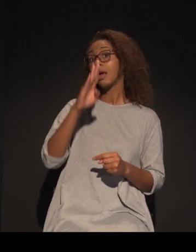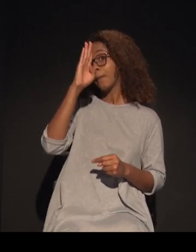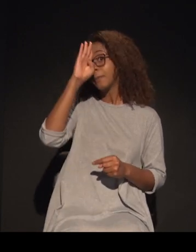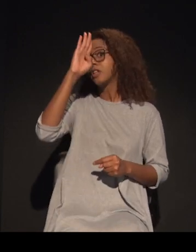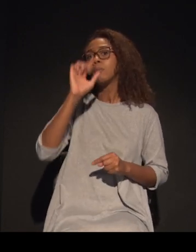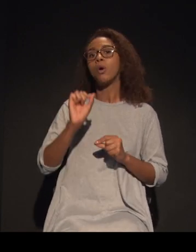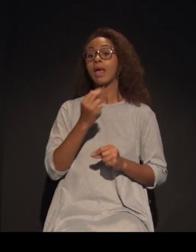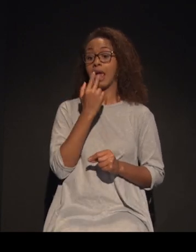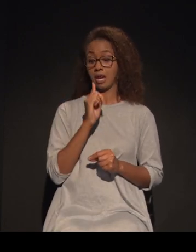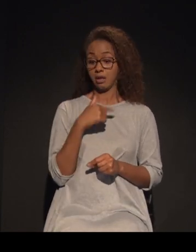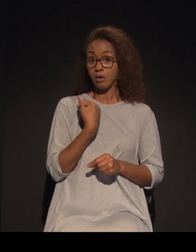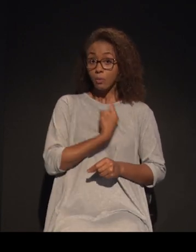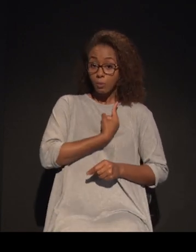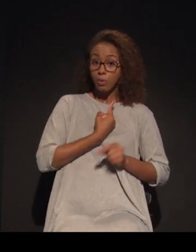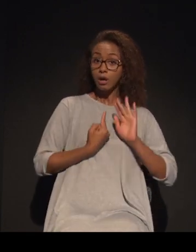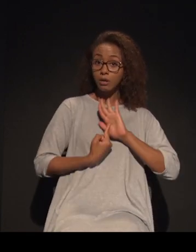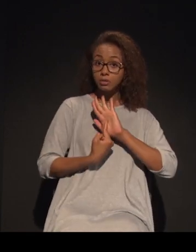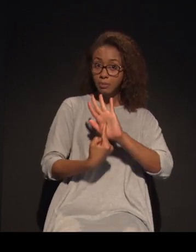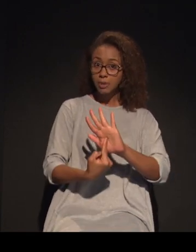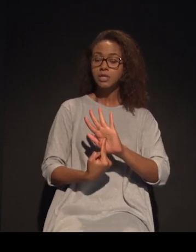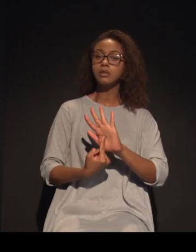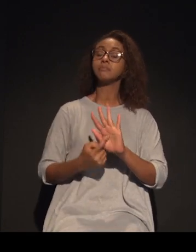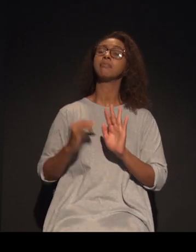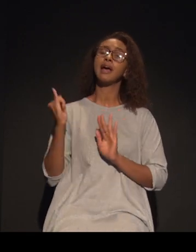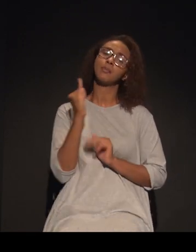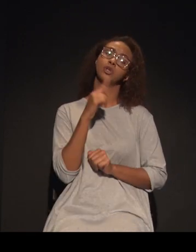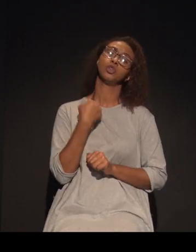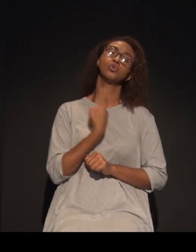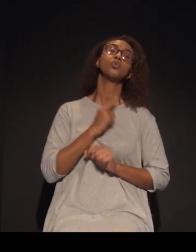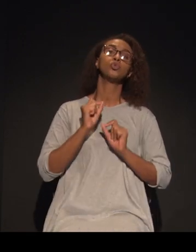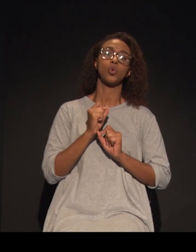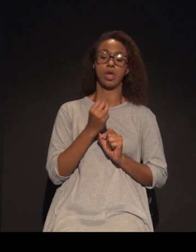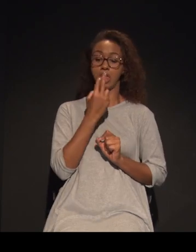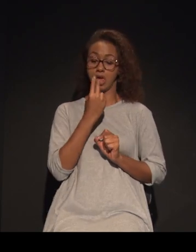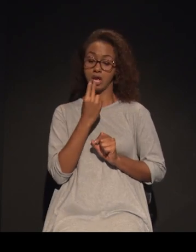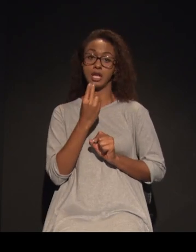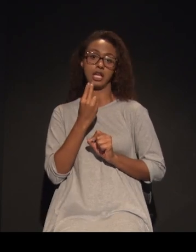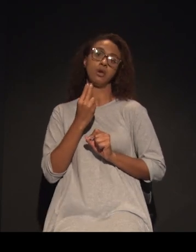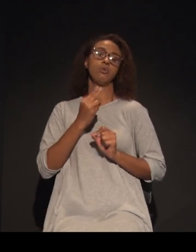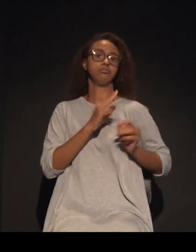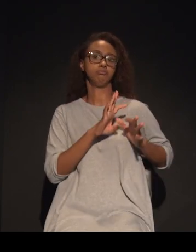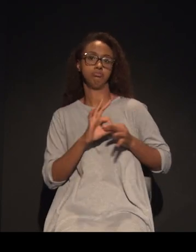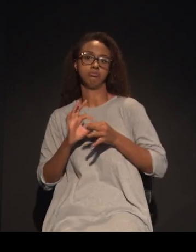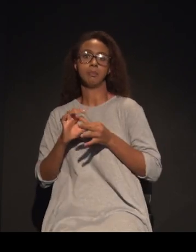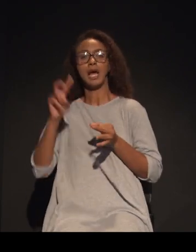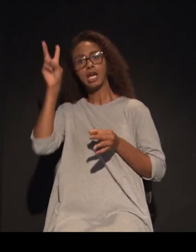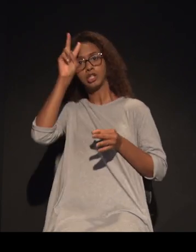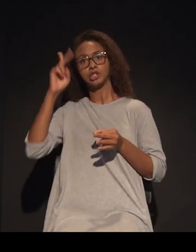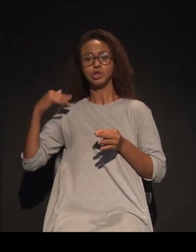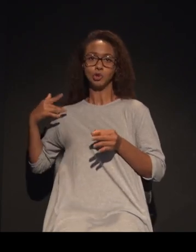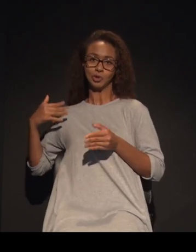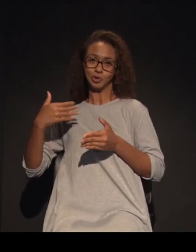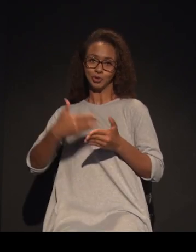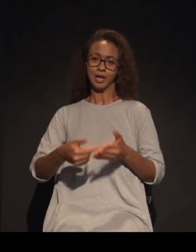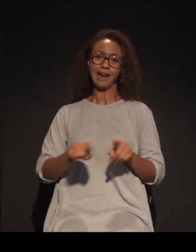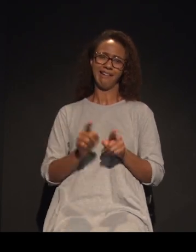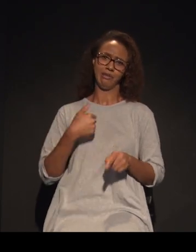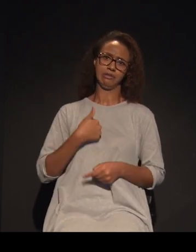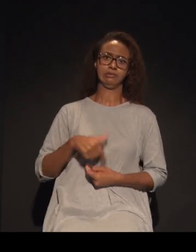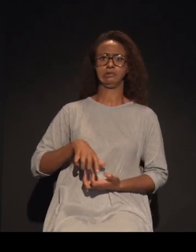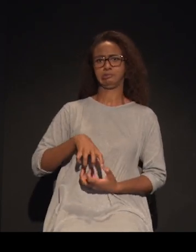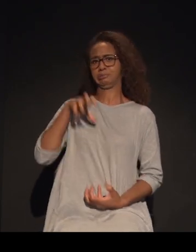muito importante pra nós né da língua vem o conhecimento a história também né eu não sou tão velho não mais